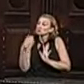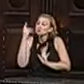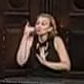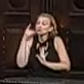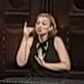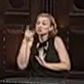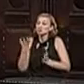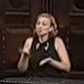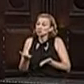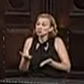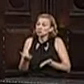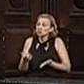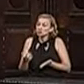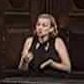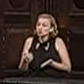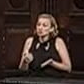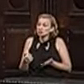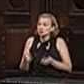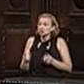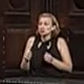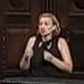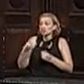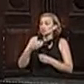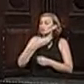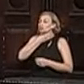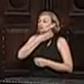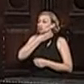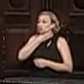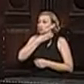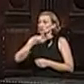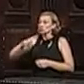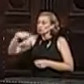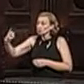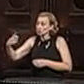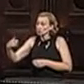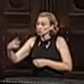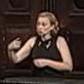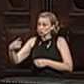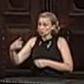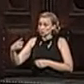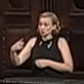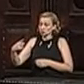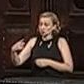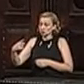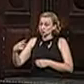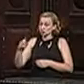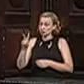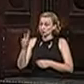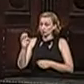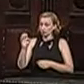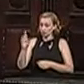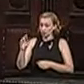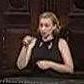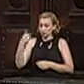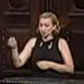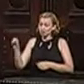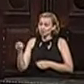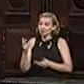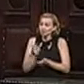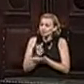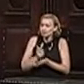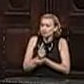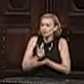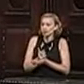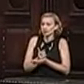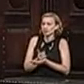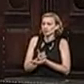ter situações dramáticas no próximo verão, mesmo com chuvas de baixa intensidade. Essa semana, na segunda-feira,